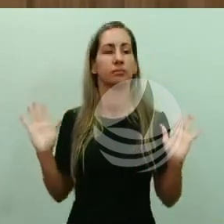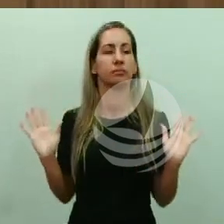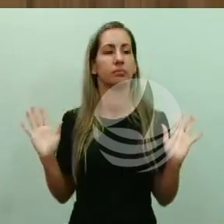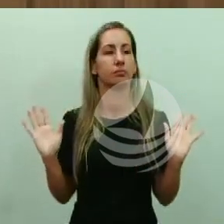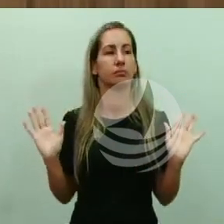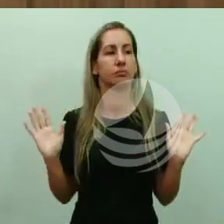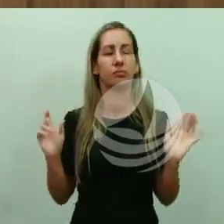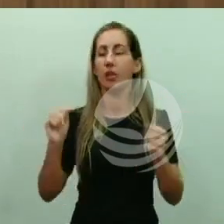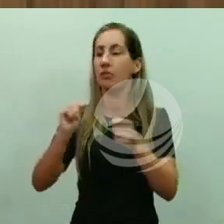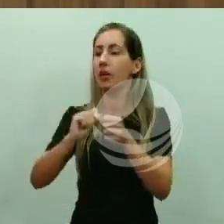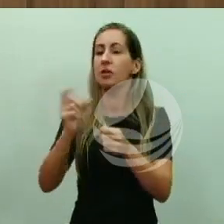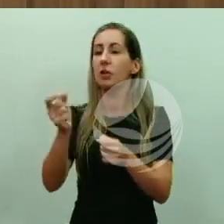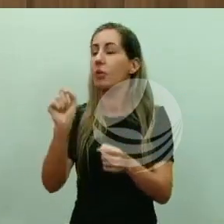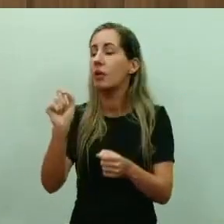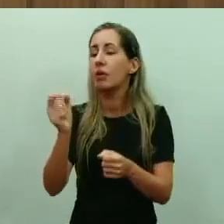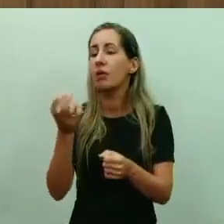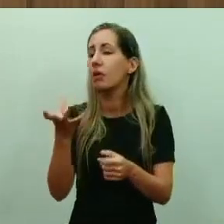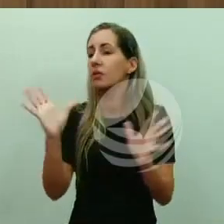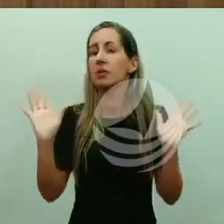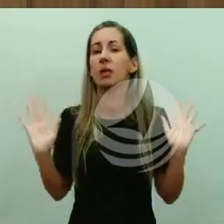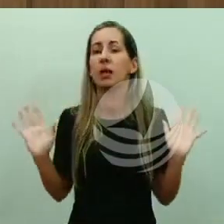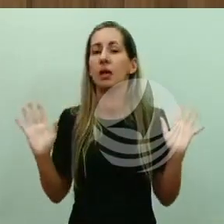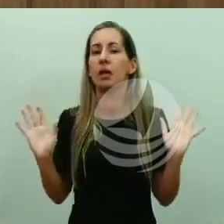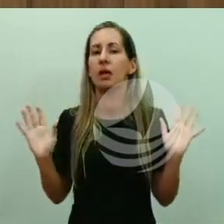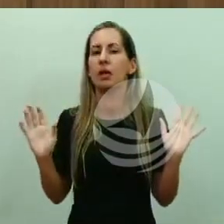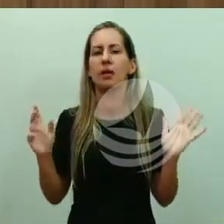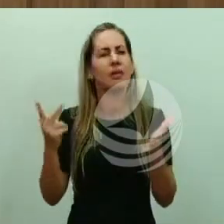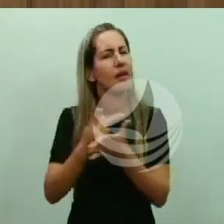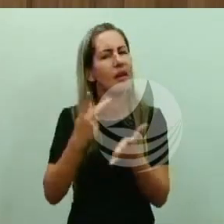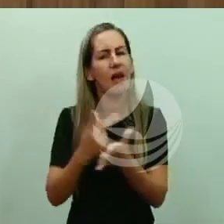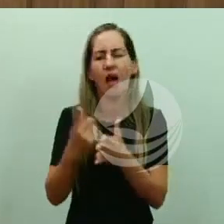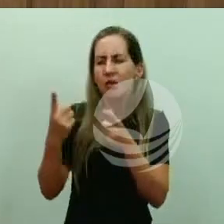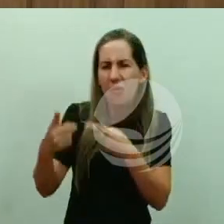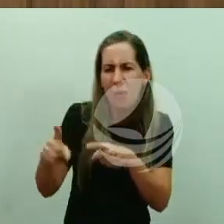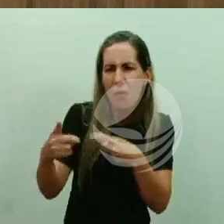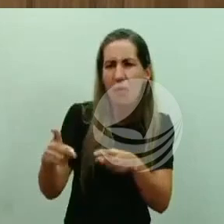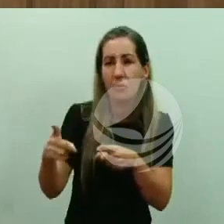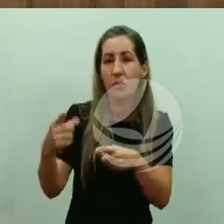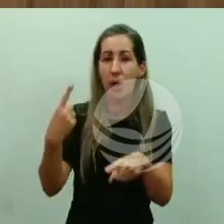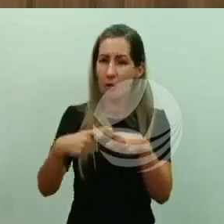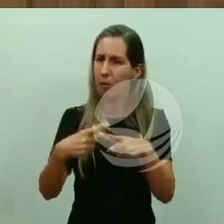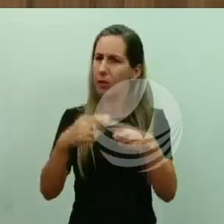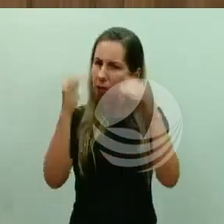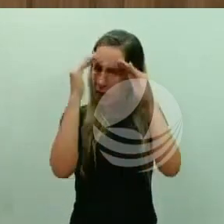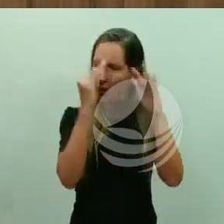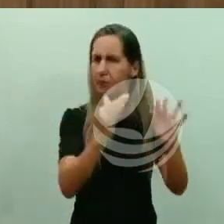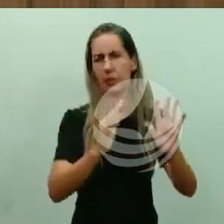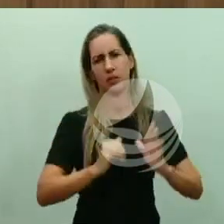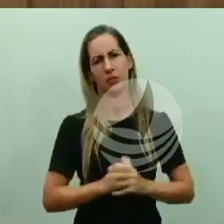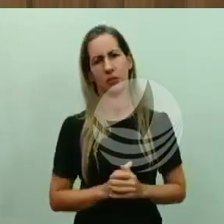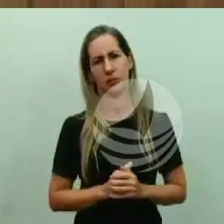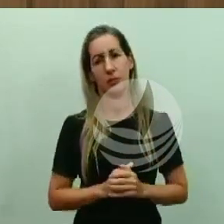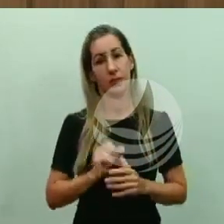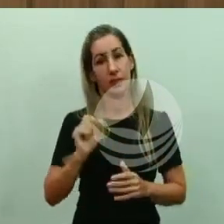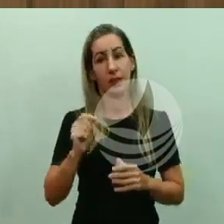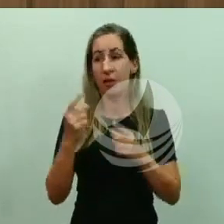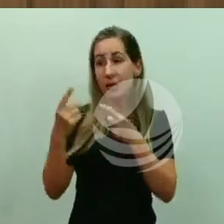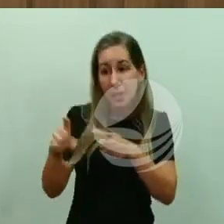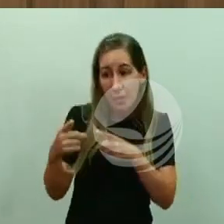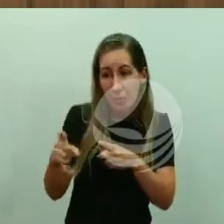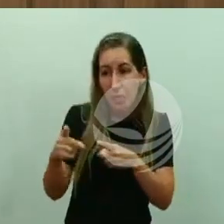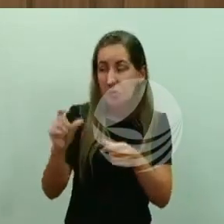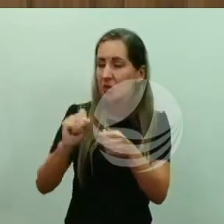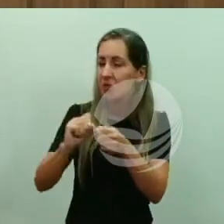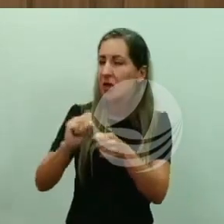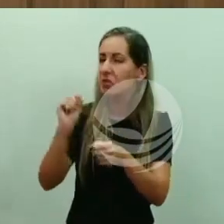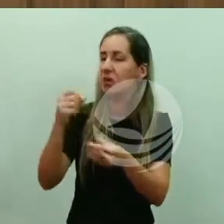E o senhor faça o que quiser. Falei, mas não está certo debochar de mim, porque eu lhe trato com respeito. Debocho e o senhor